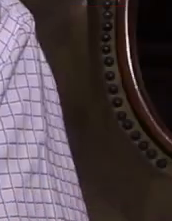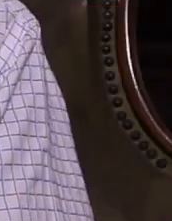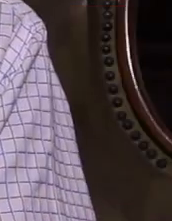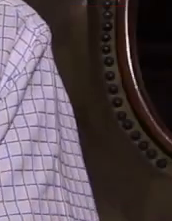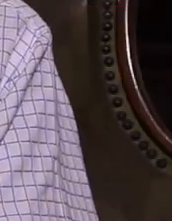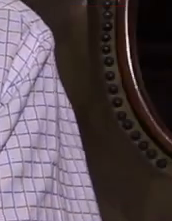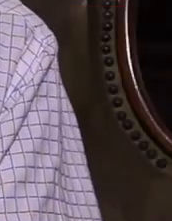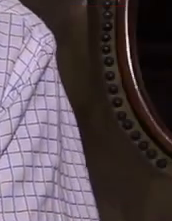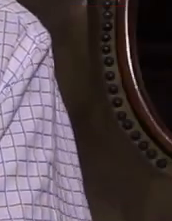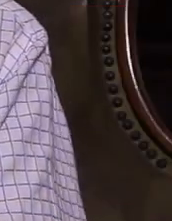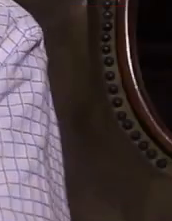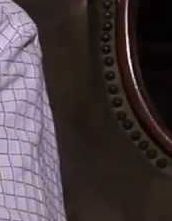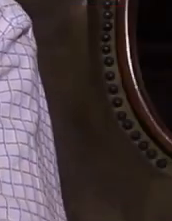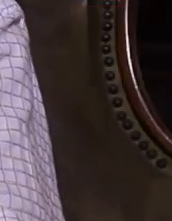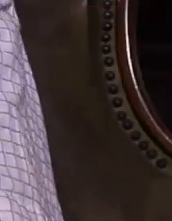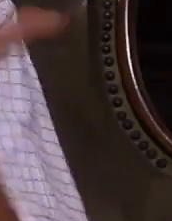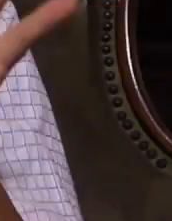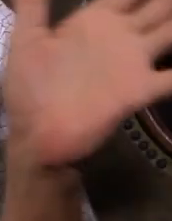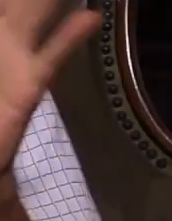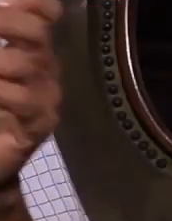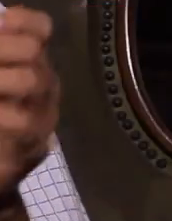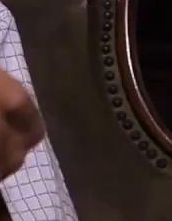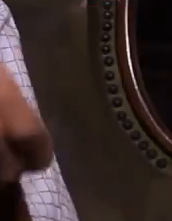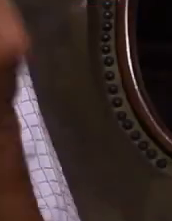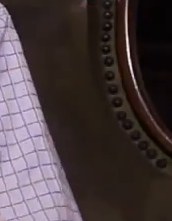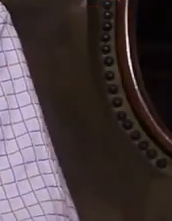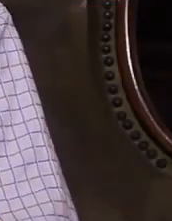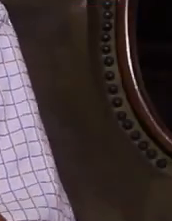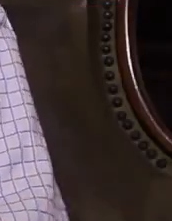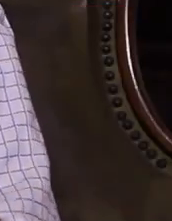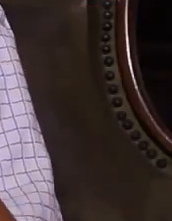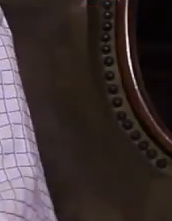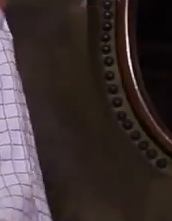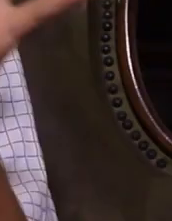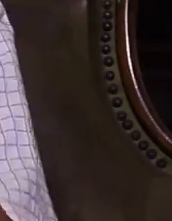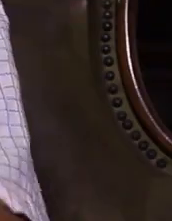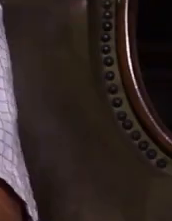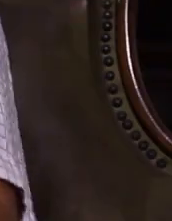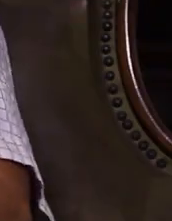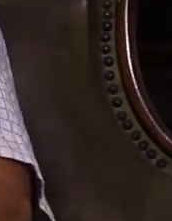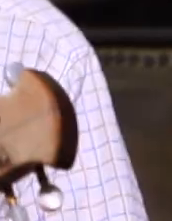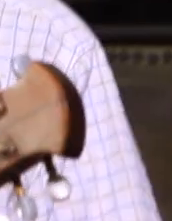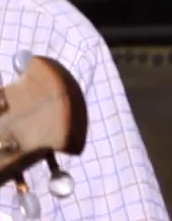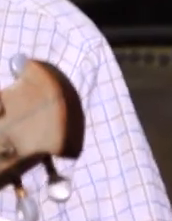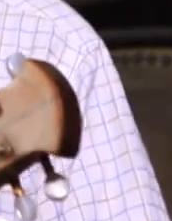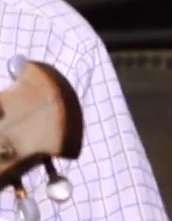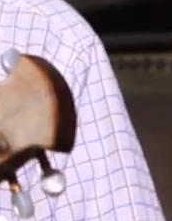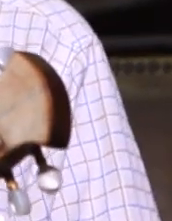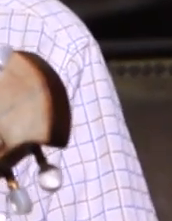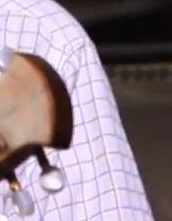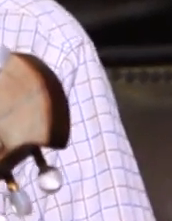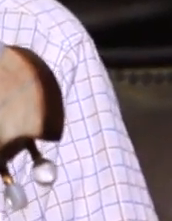posso não ser gênio para qualquer um, mas eu sou gênio para mim.